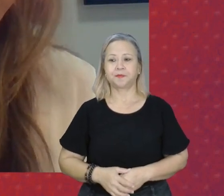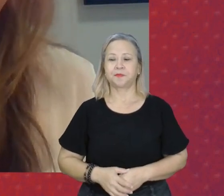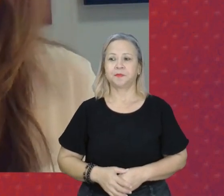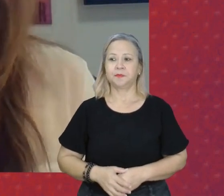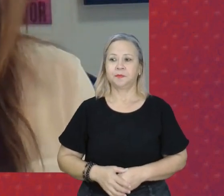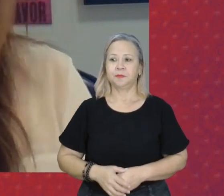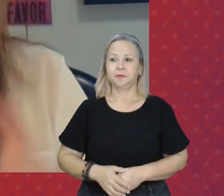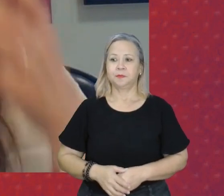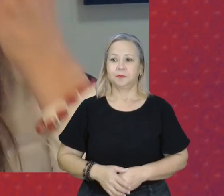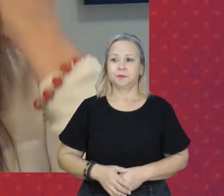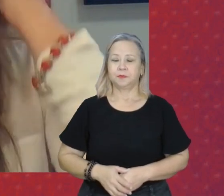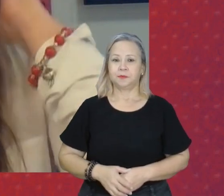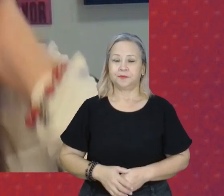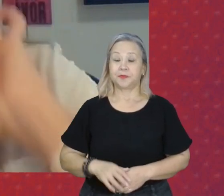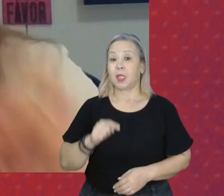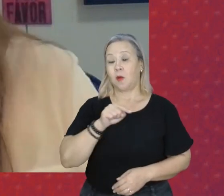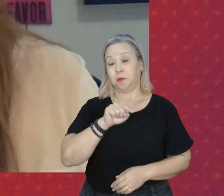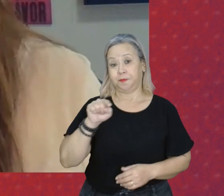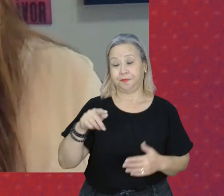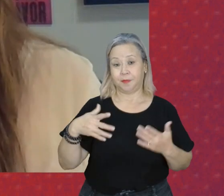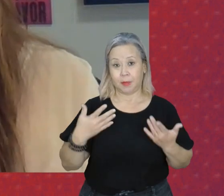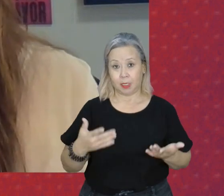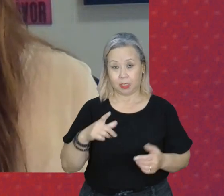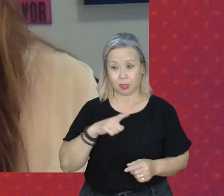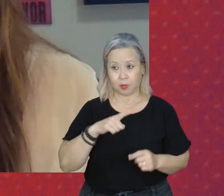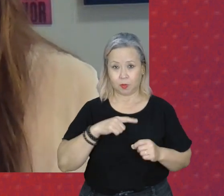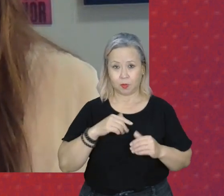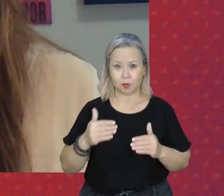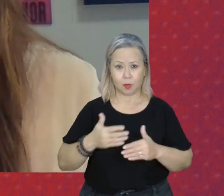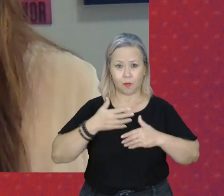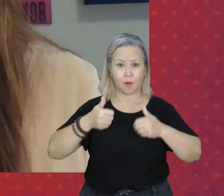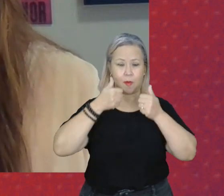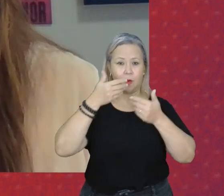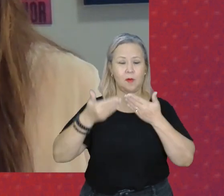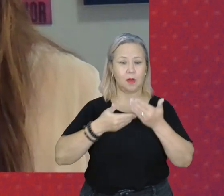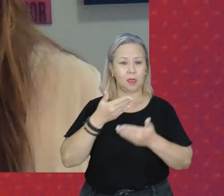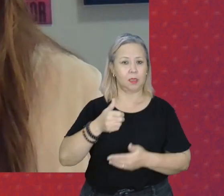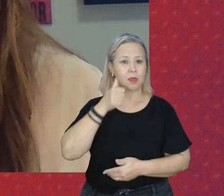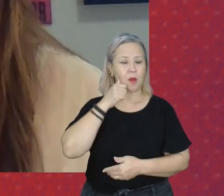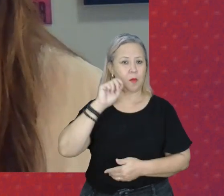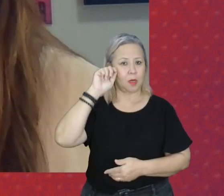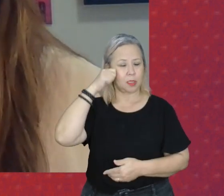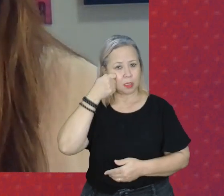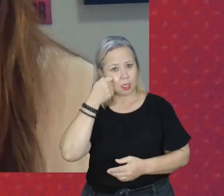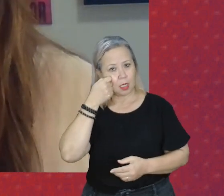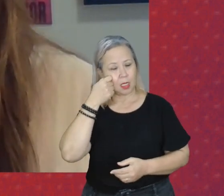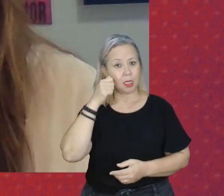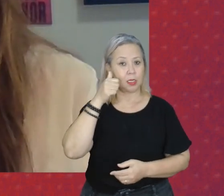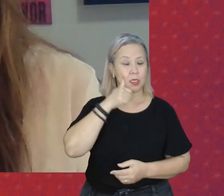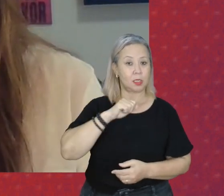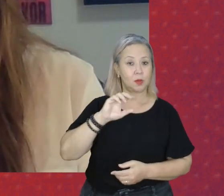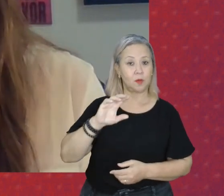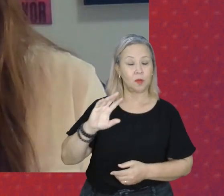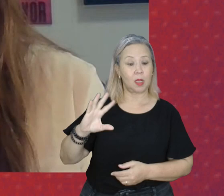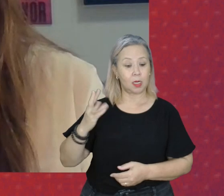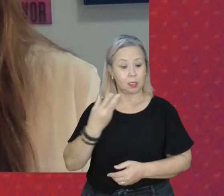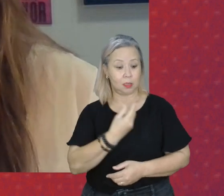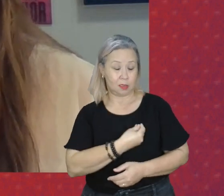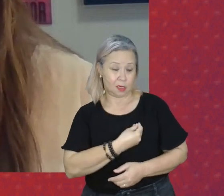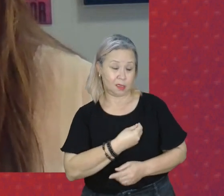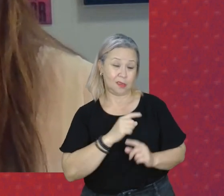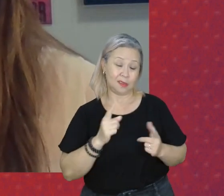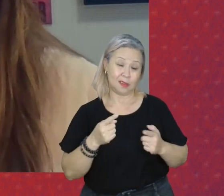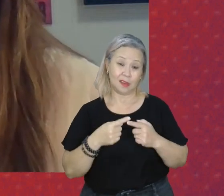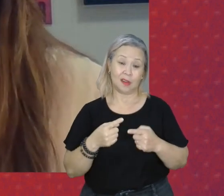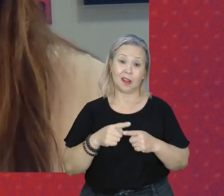vocês. Acho que é isso. Então, a gente teve um avanço com relação às mulheres negras e com relação às mulheres trans, mas eu ainda considero muito tímido,